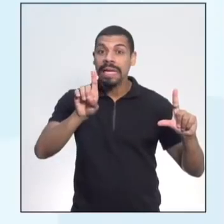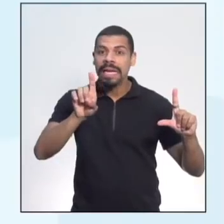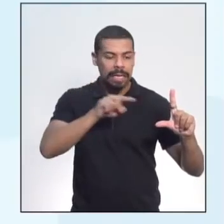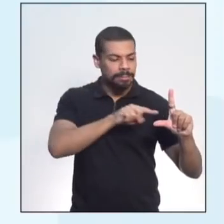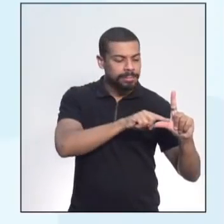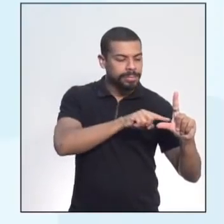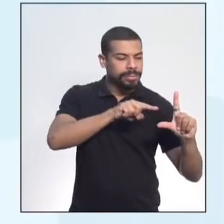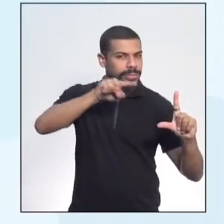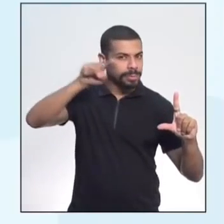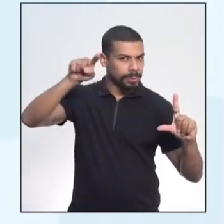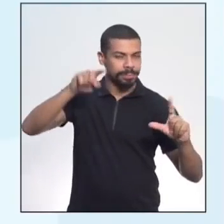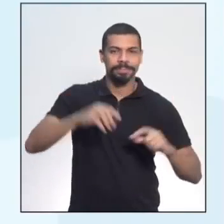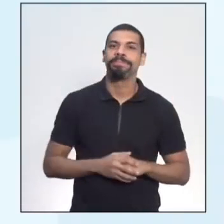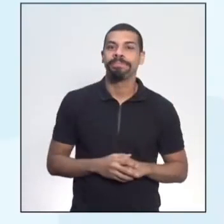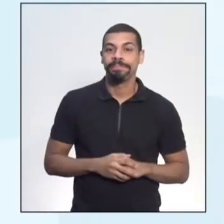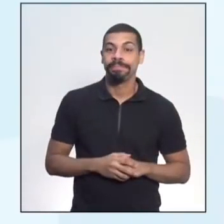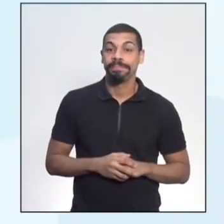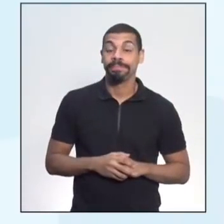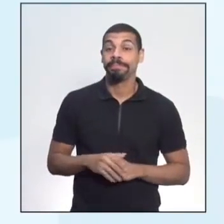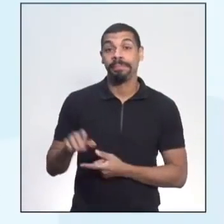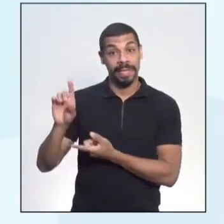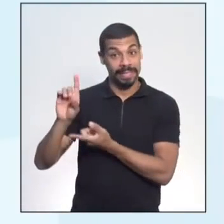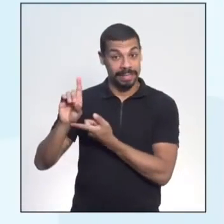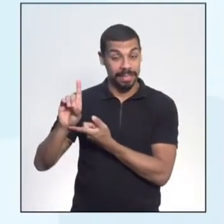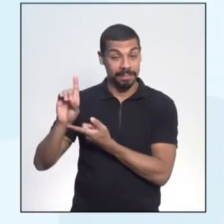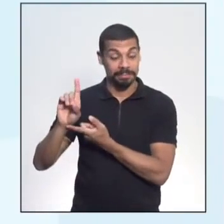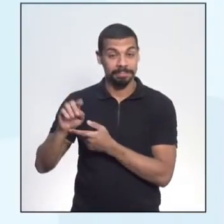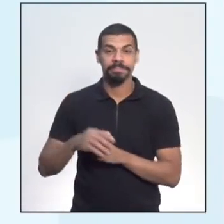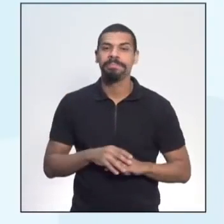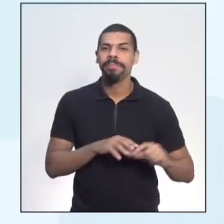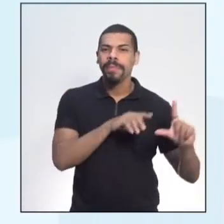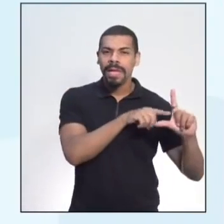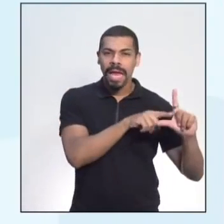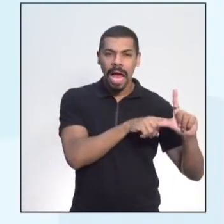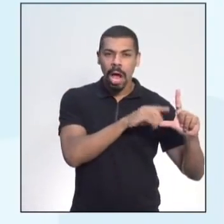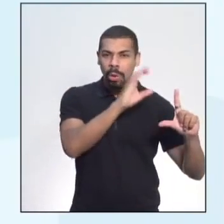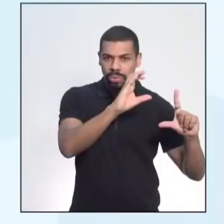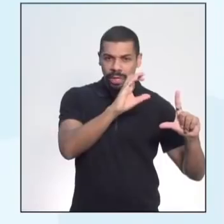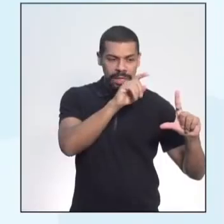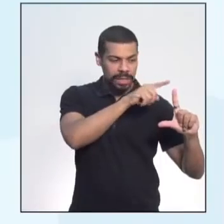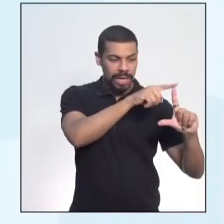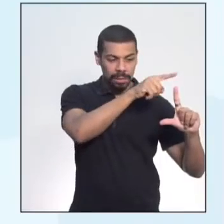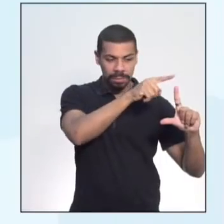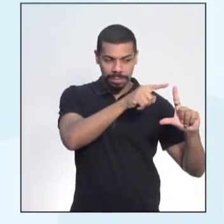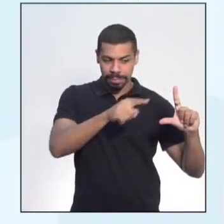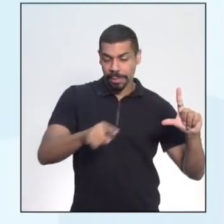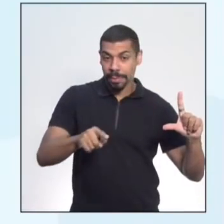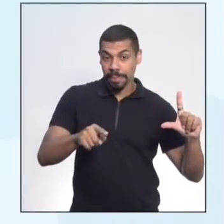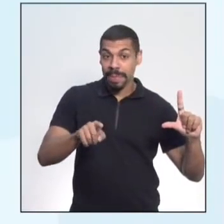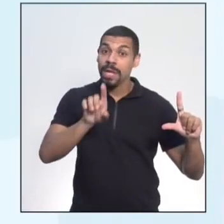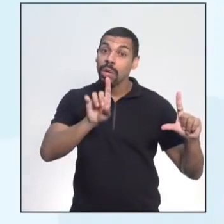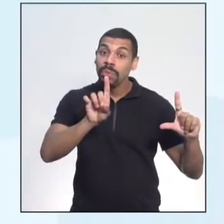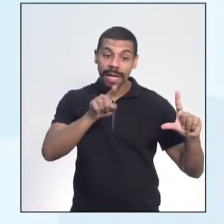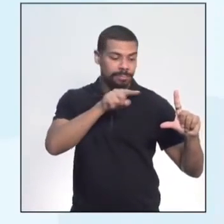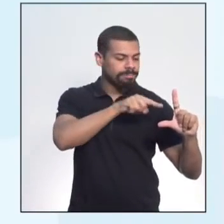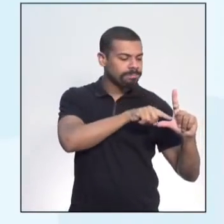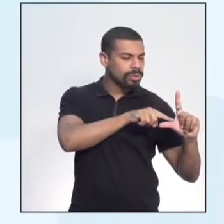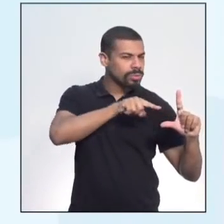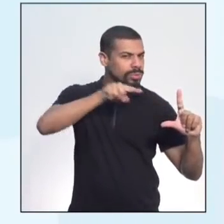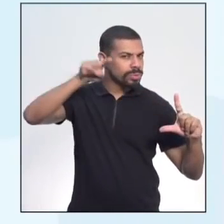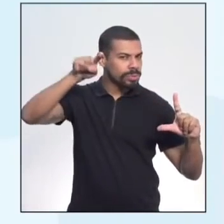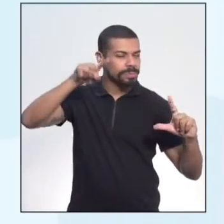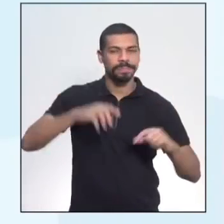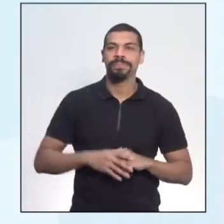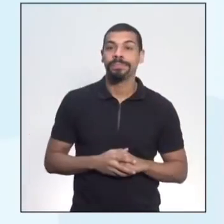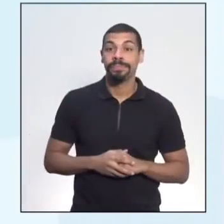é o crescente. Na alternativa D, ele fala que o C é o decrescente e o D é o